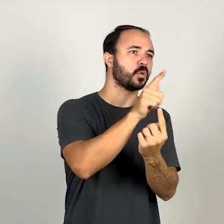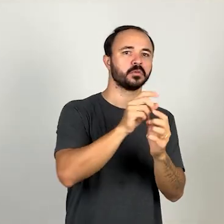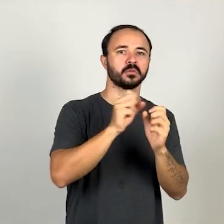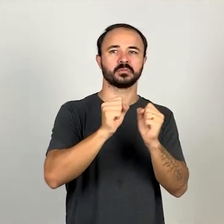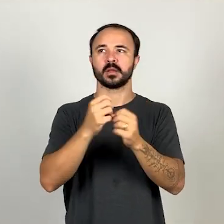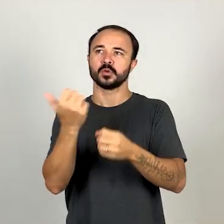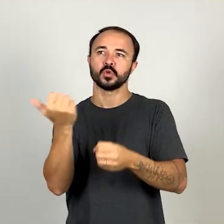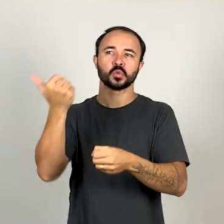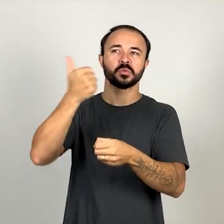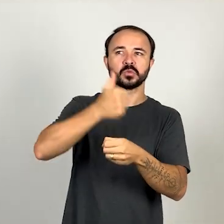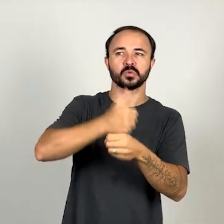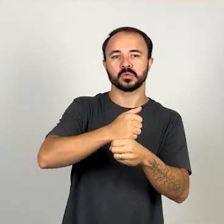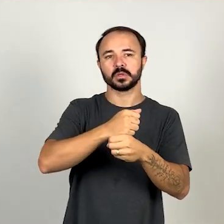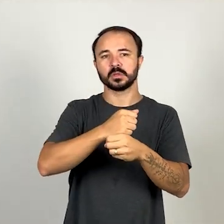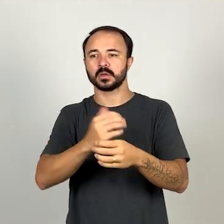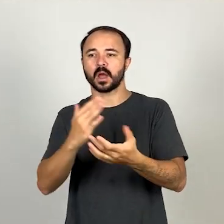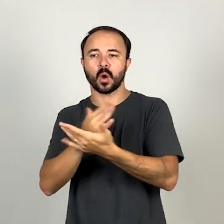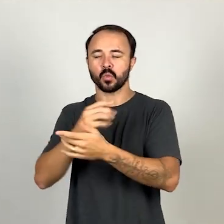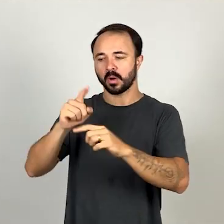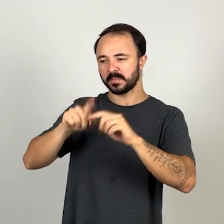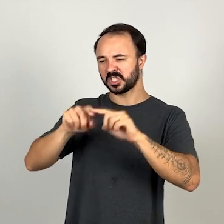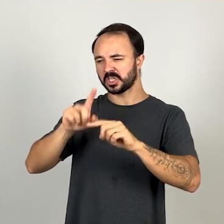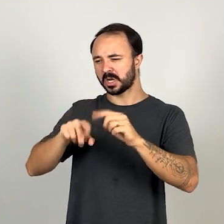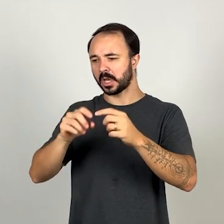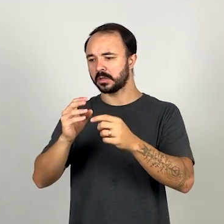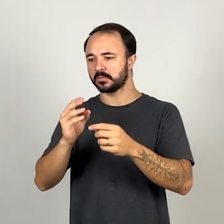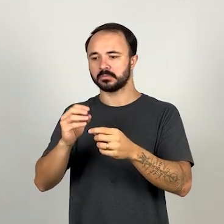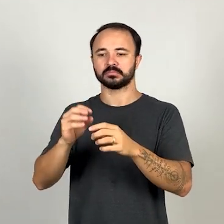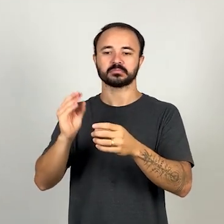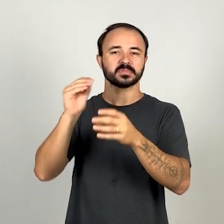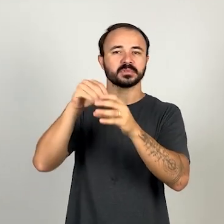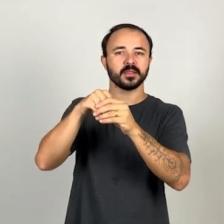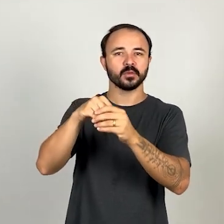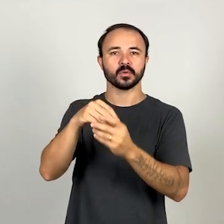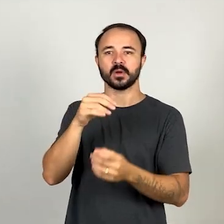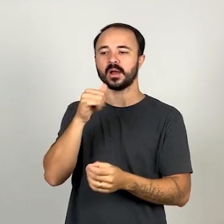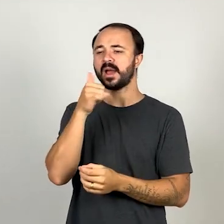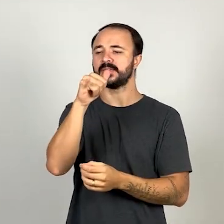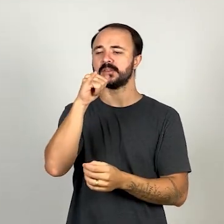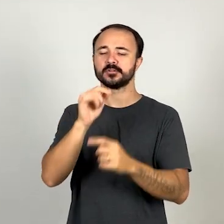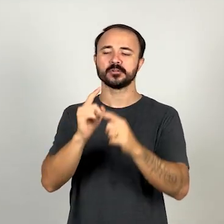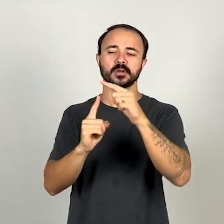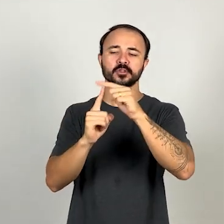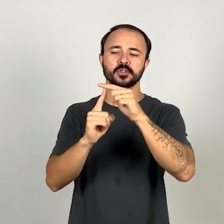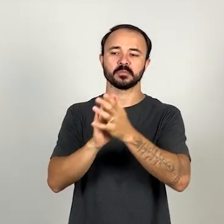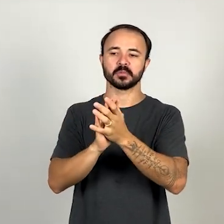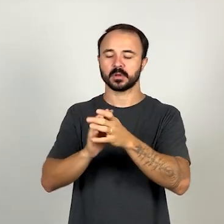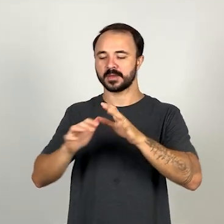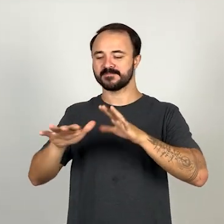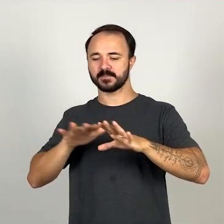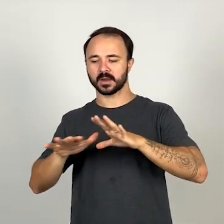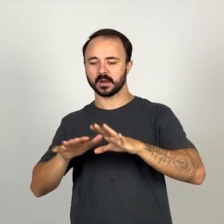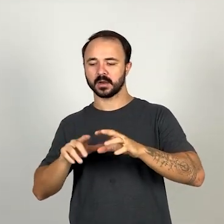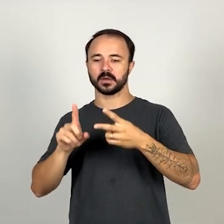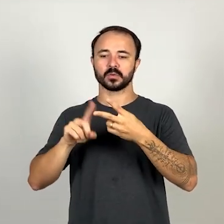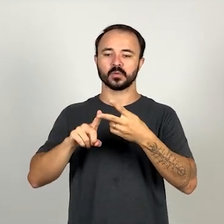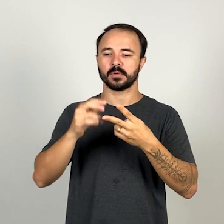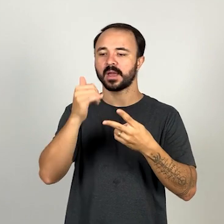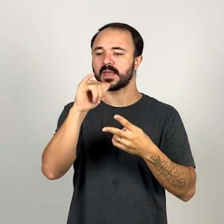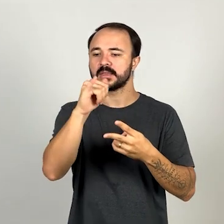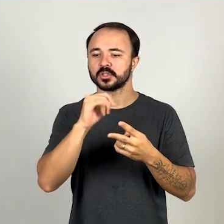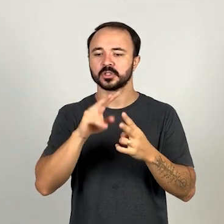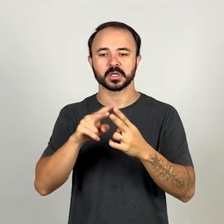podemos substituir pilhas por uma energia mecânica que está presente no movimento. Quanto mais rápido for o